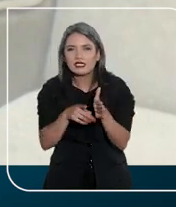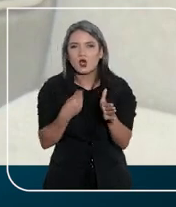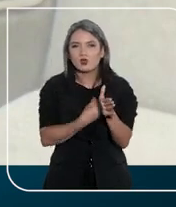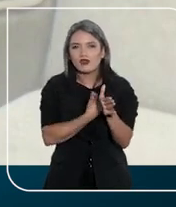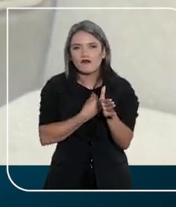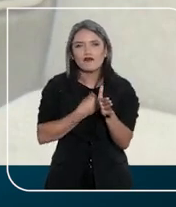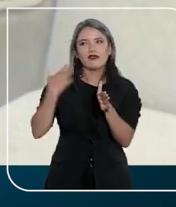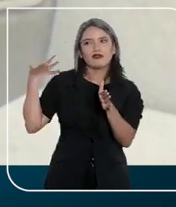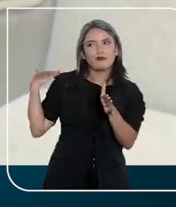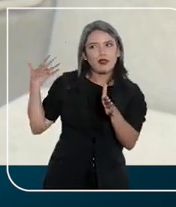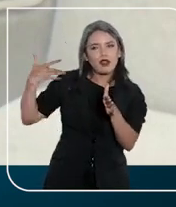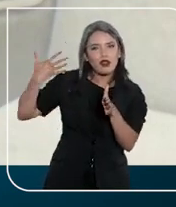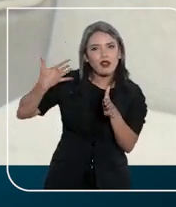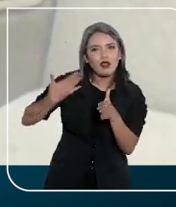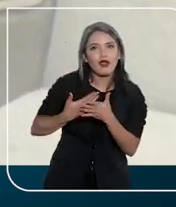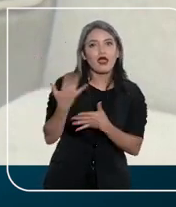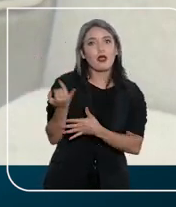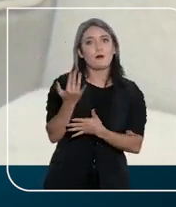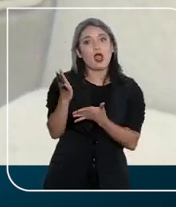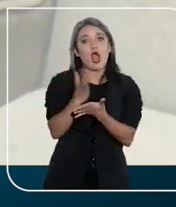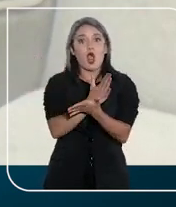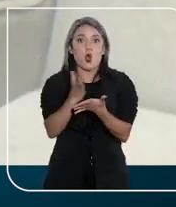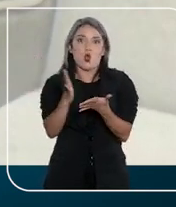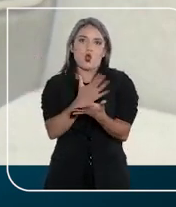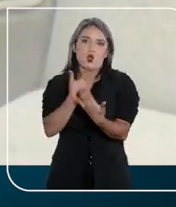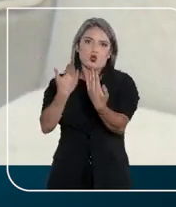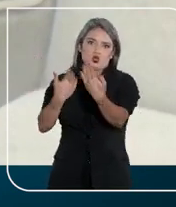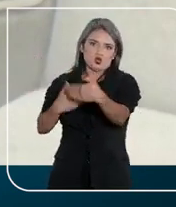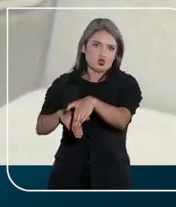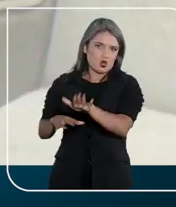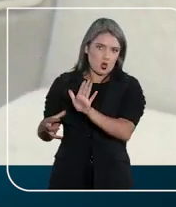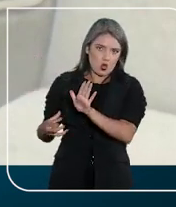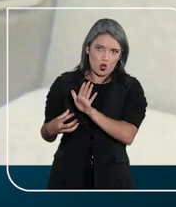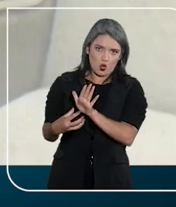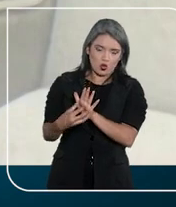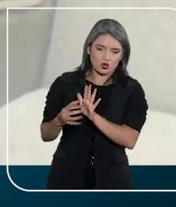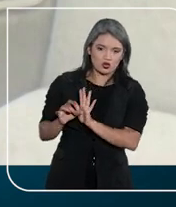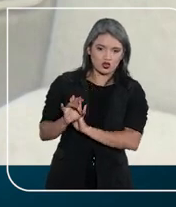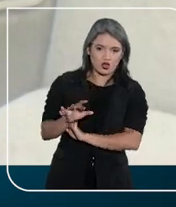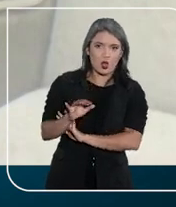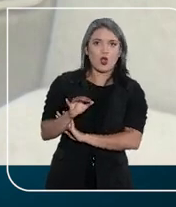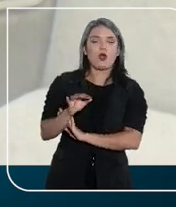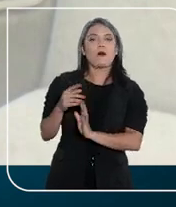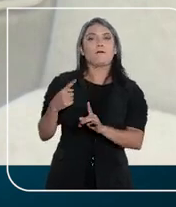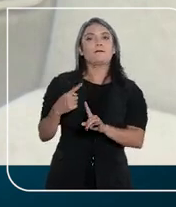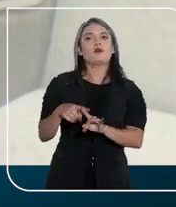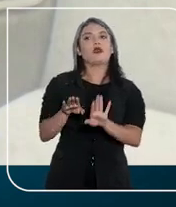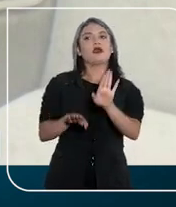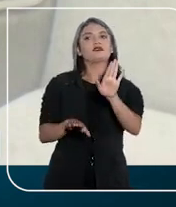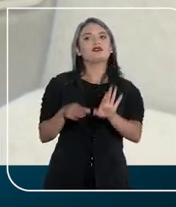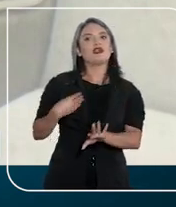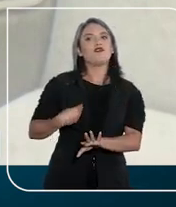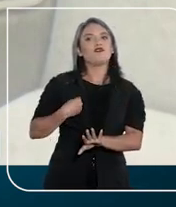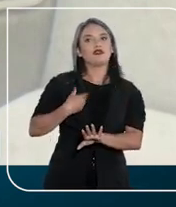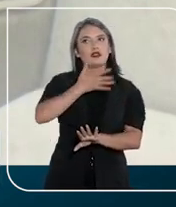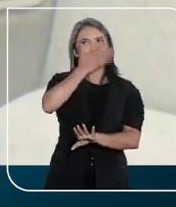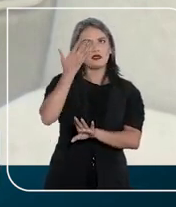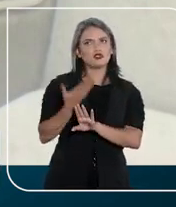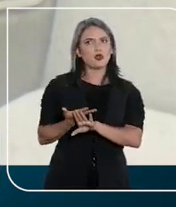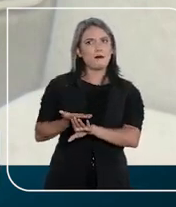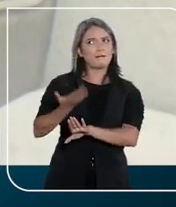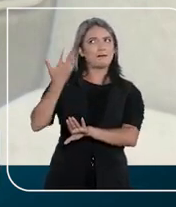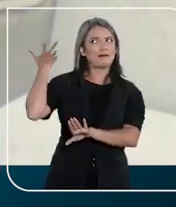importantes para concursos específicos, em que o passado, muitas vezes, do candidato